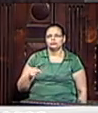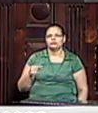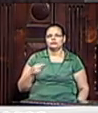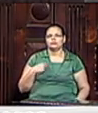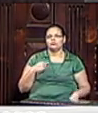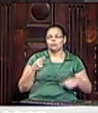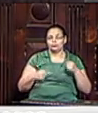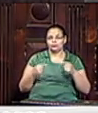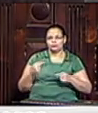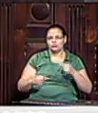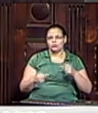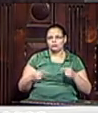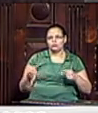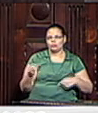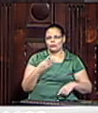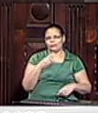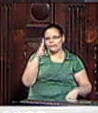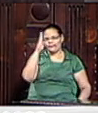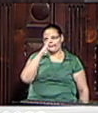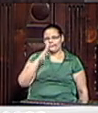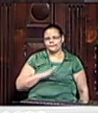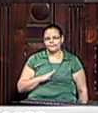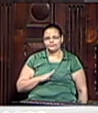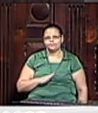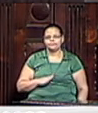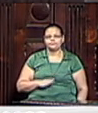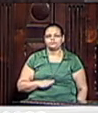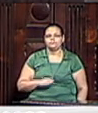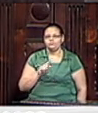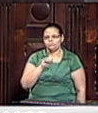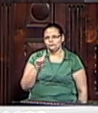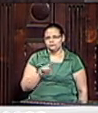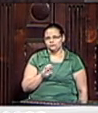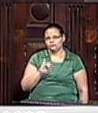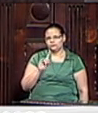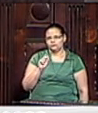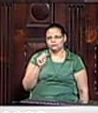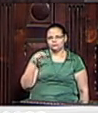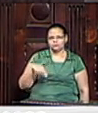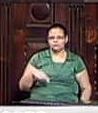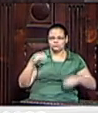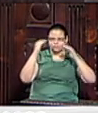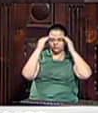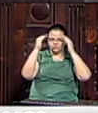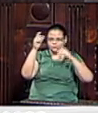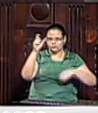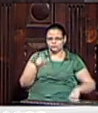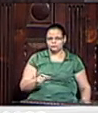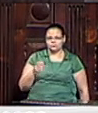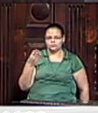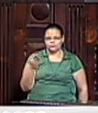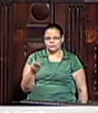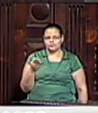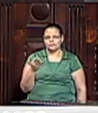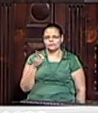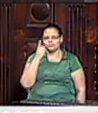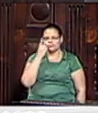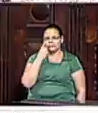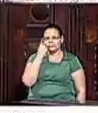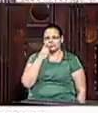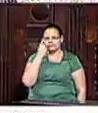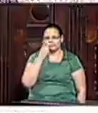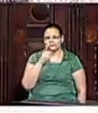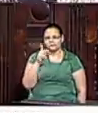a parte à deputada Zaidan. Obrigada, deputado Luiz Paulo. Com todo o respeito a Vossa Excelência, um grande deputado aqui